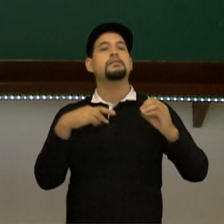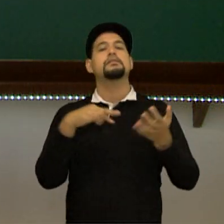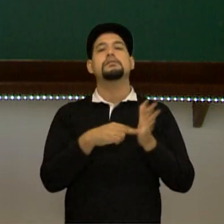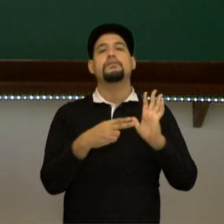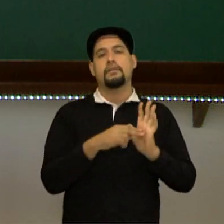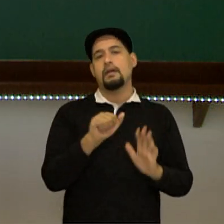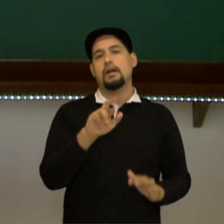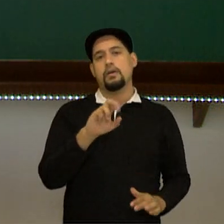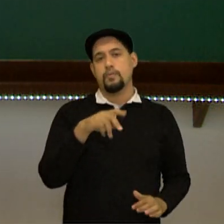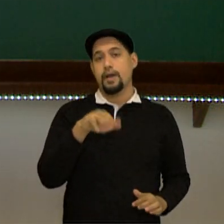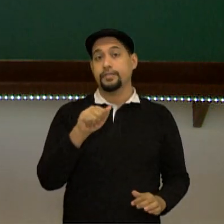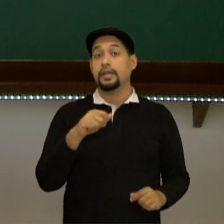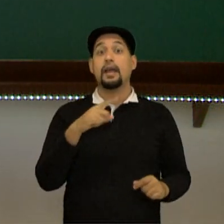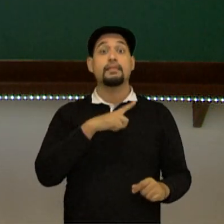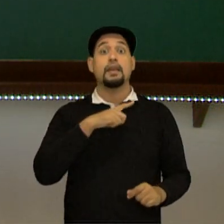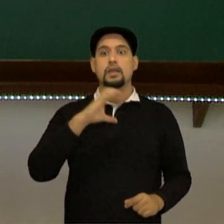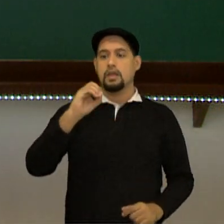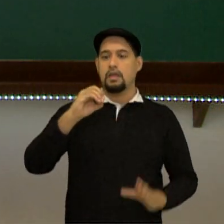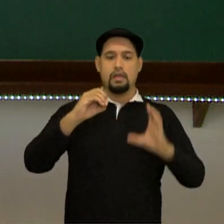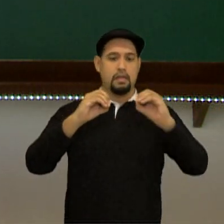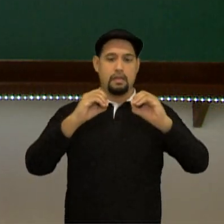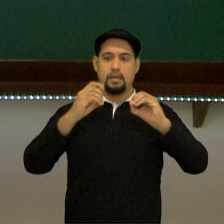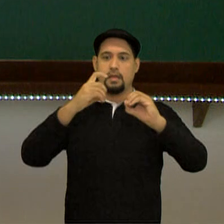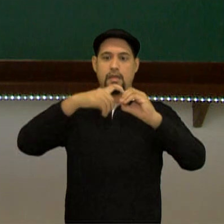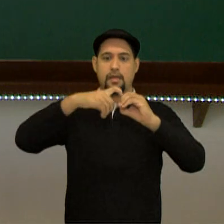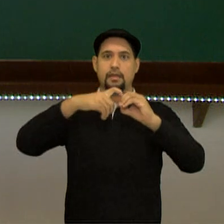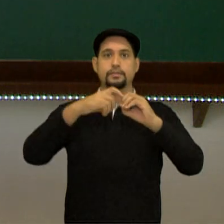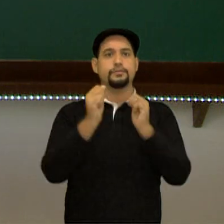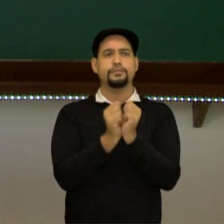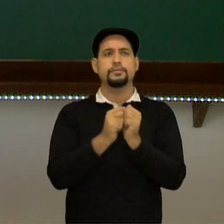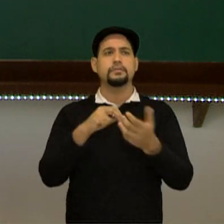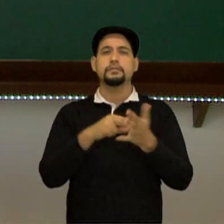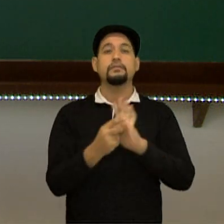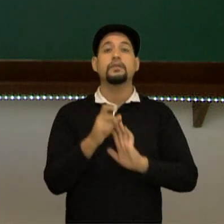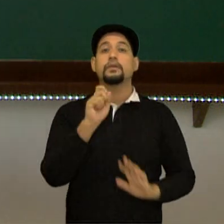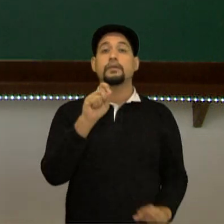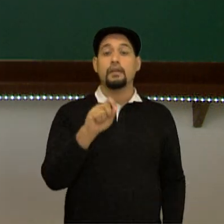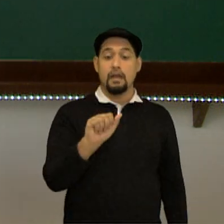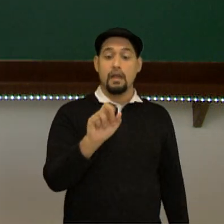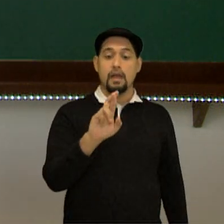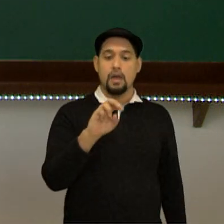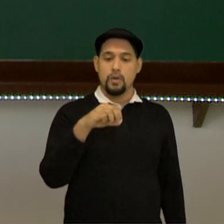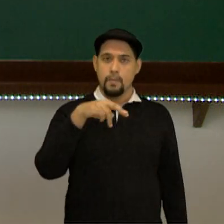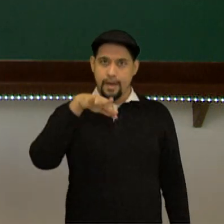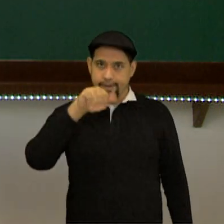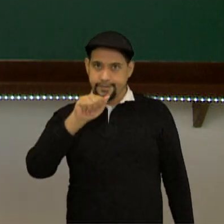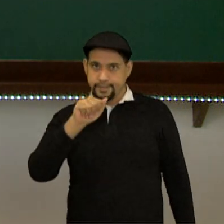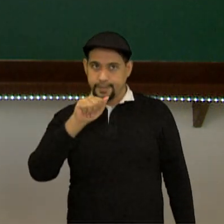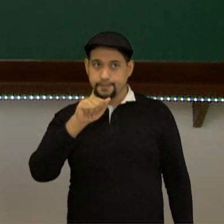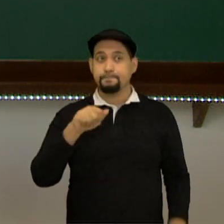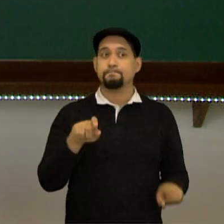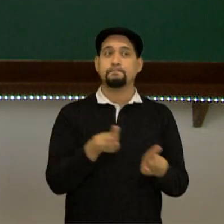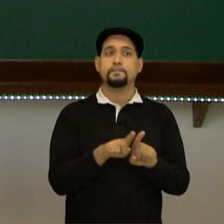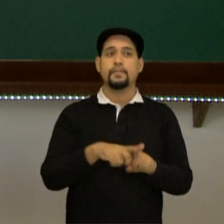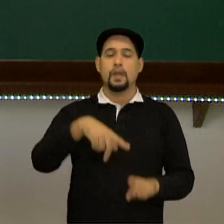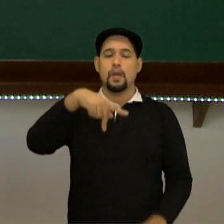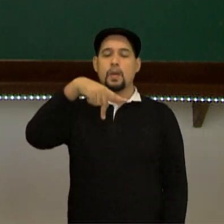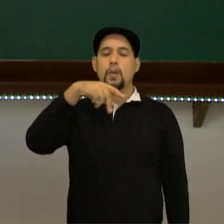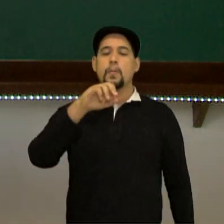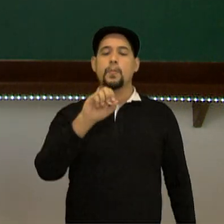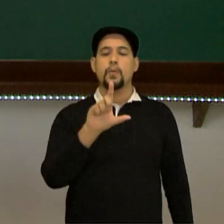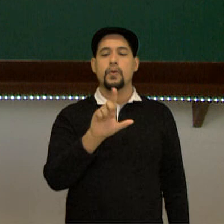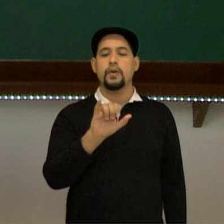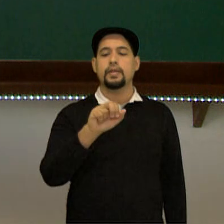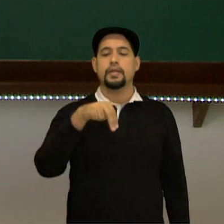como aromática. Ali nós temos 2 anéis aromáticos, então ela é aromática, ela é